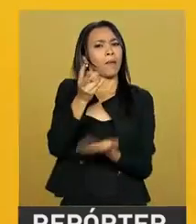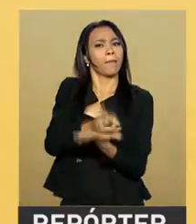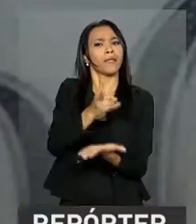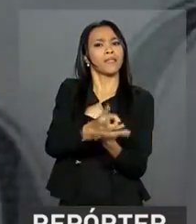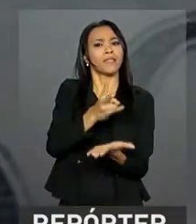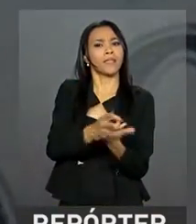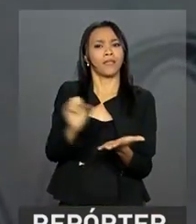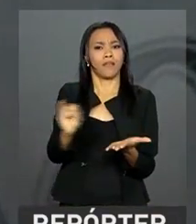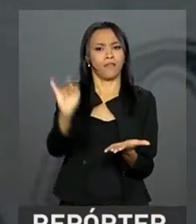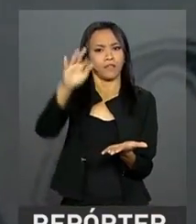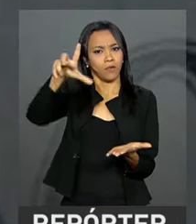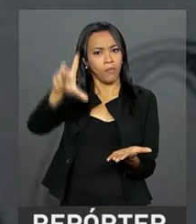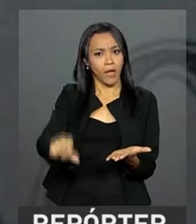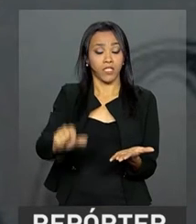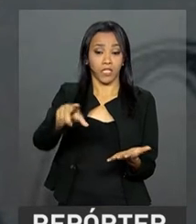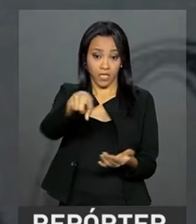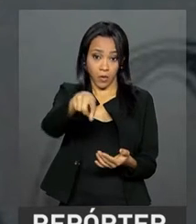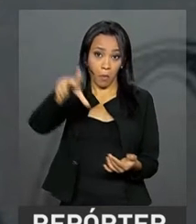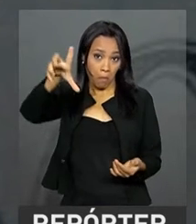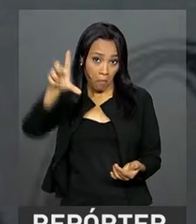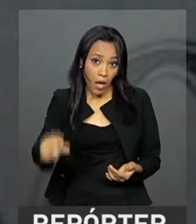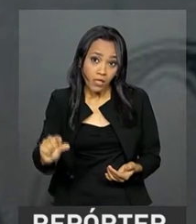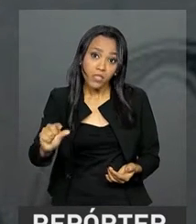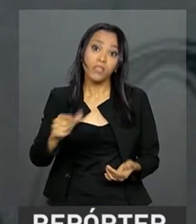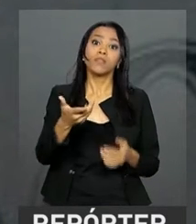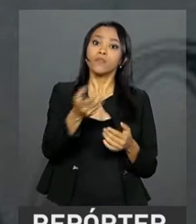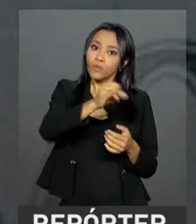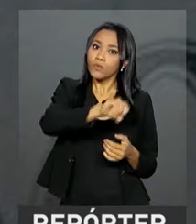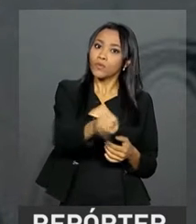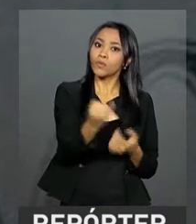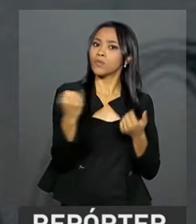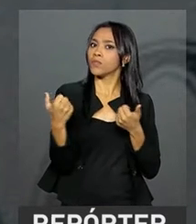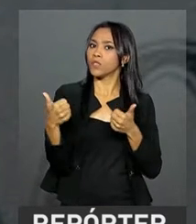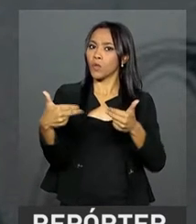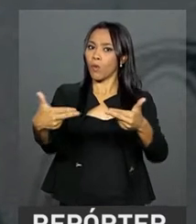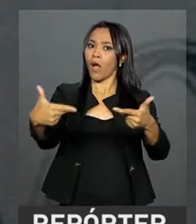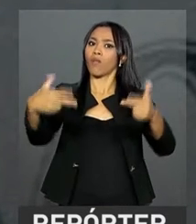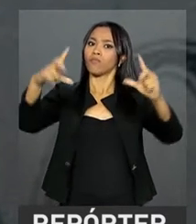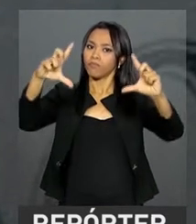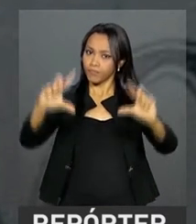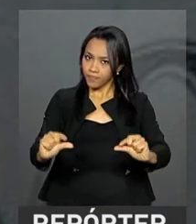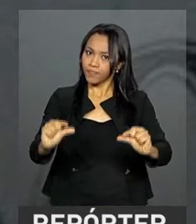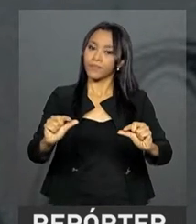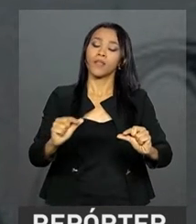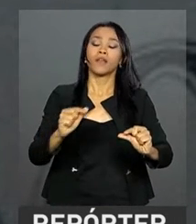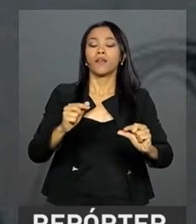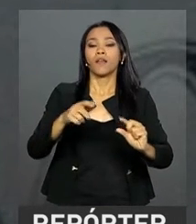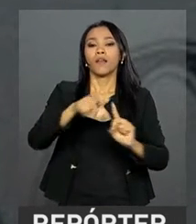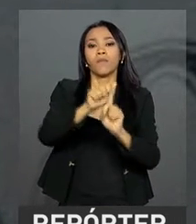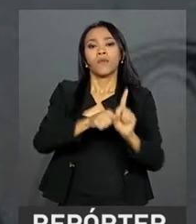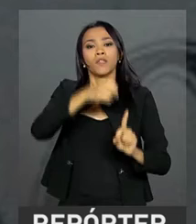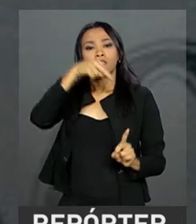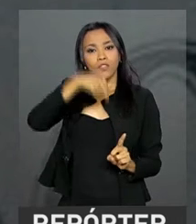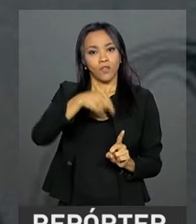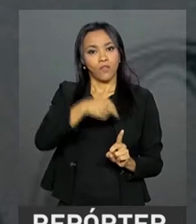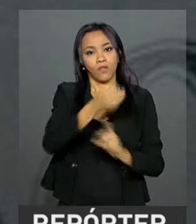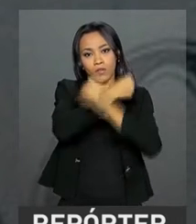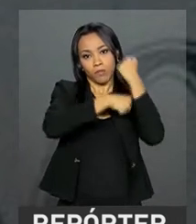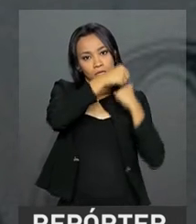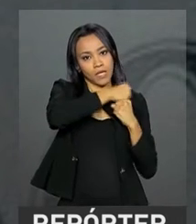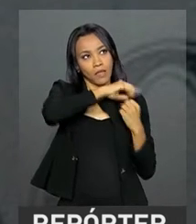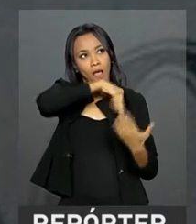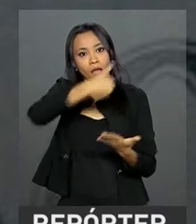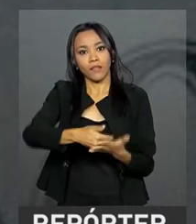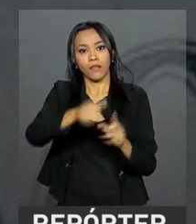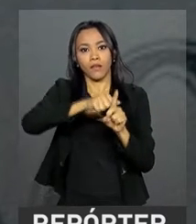com a inflação perdendo fôlego os juros também começaram a cair de novembro do ano passado a janeiro deste ano